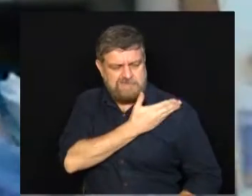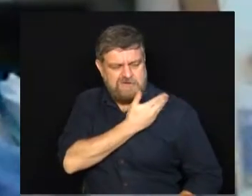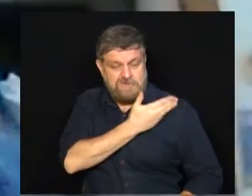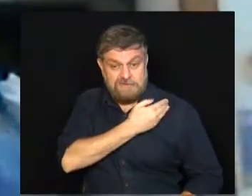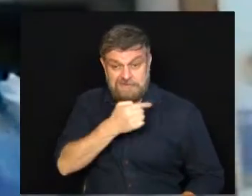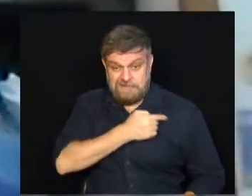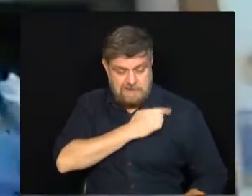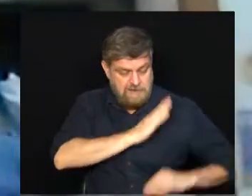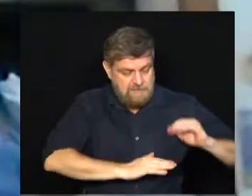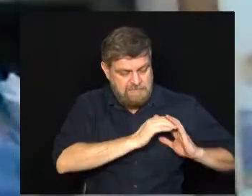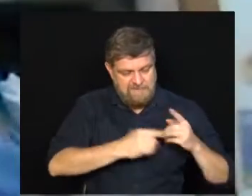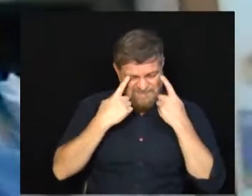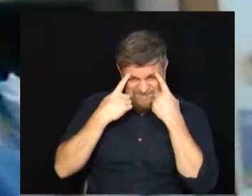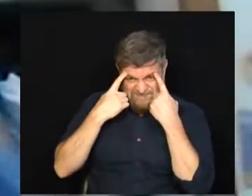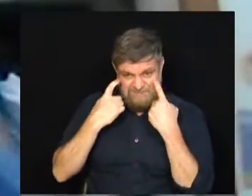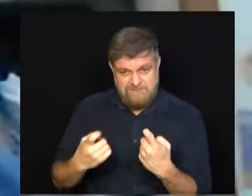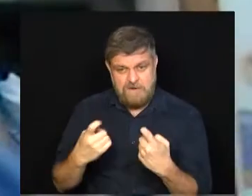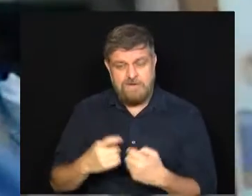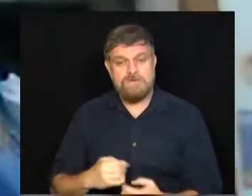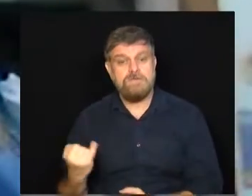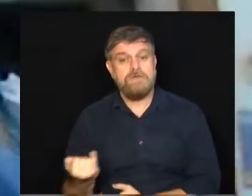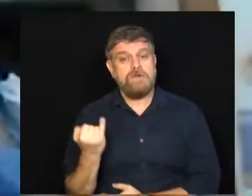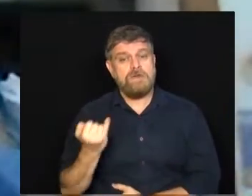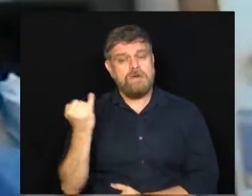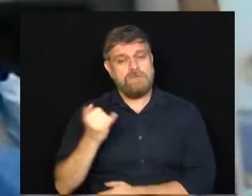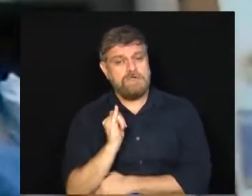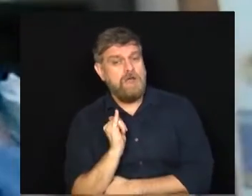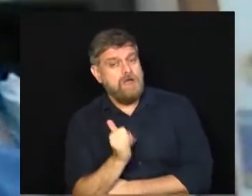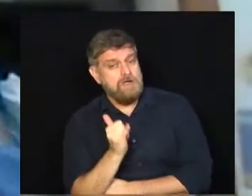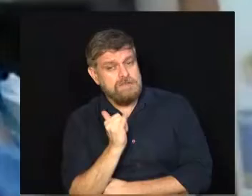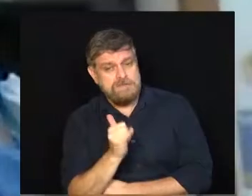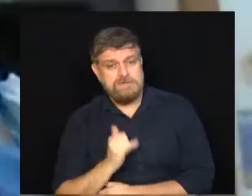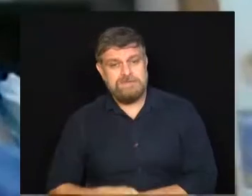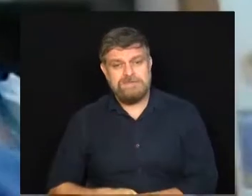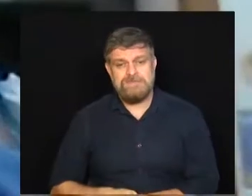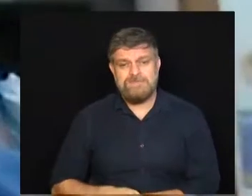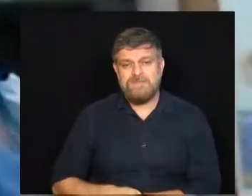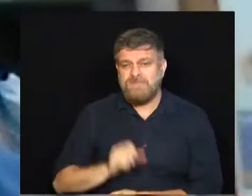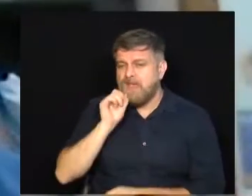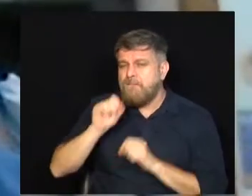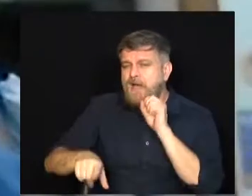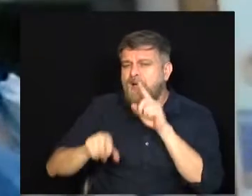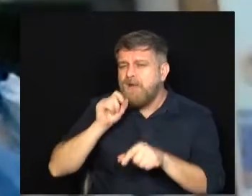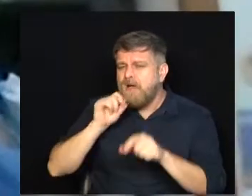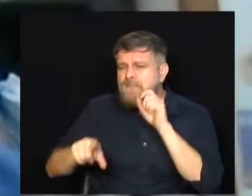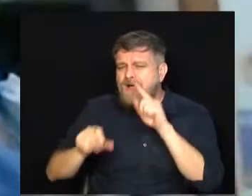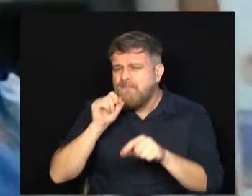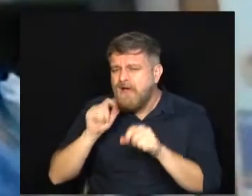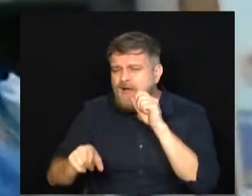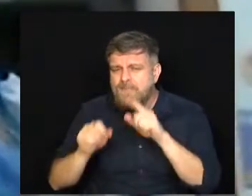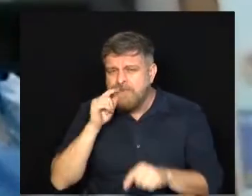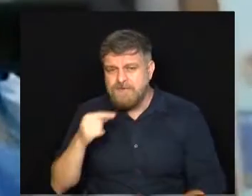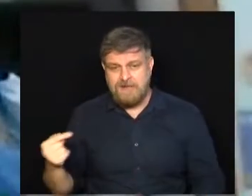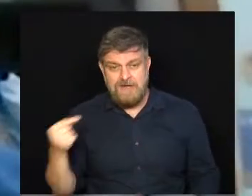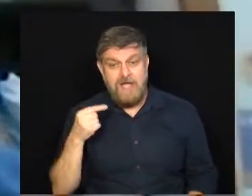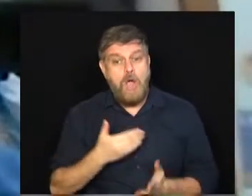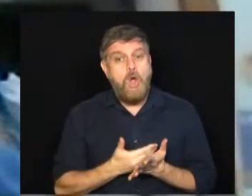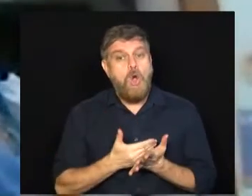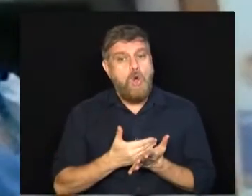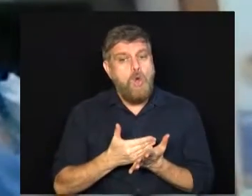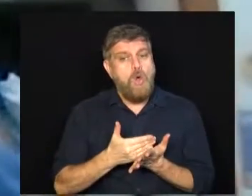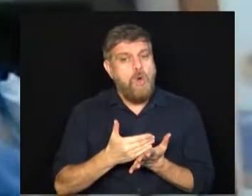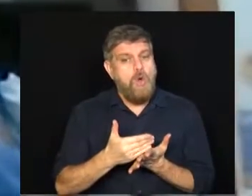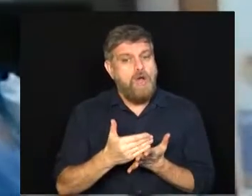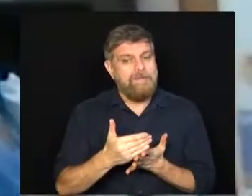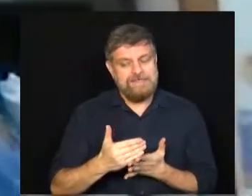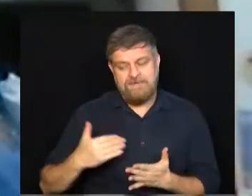violência. E me refiro à violência porque é importante dizer, violência verbal, muitas vezes, é a que inicia o processo que